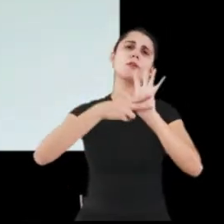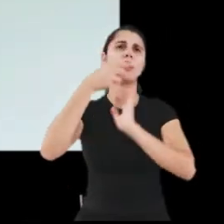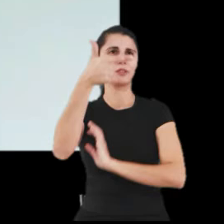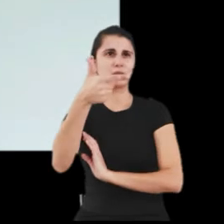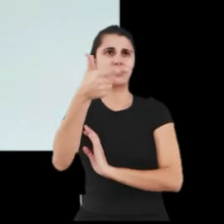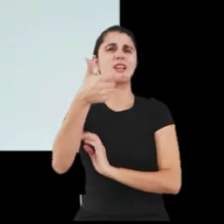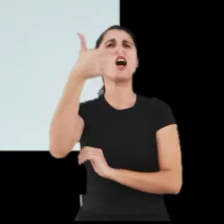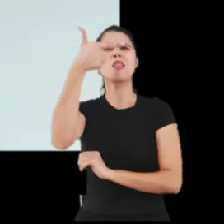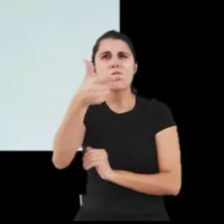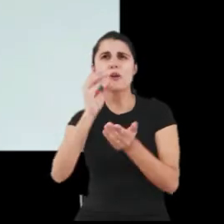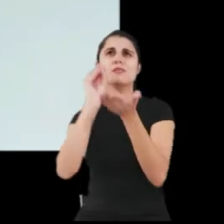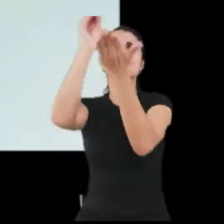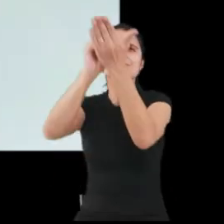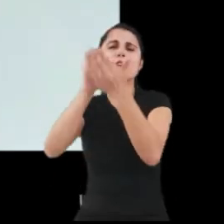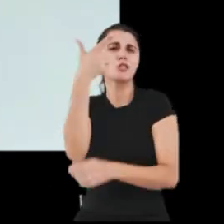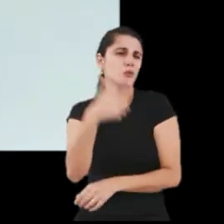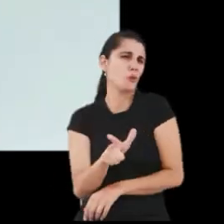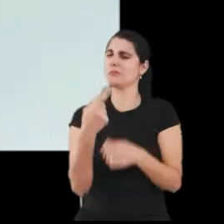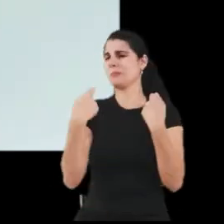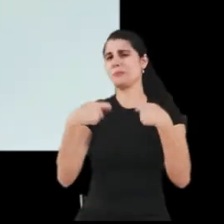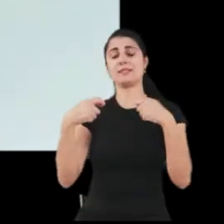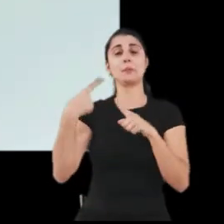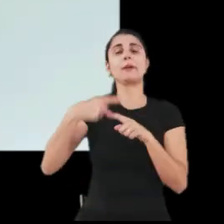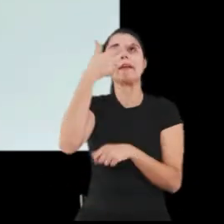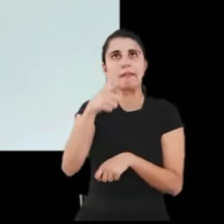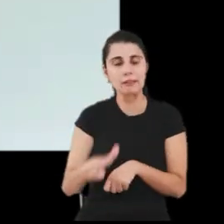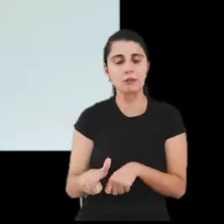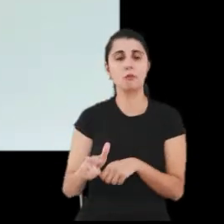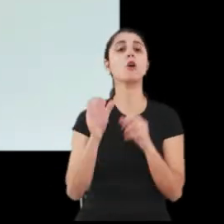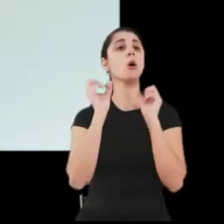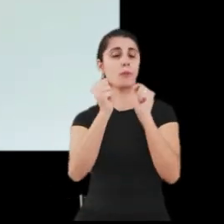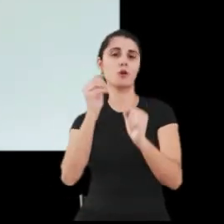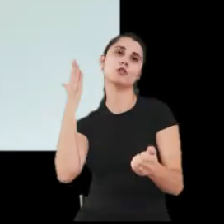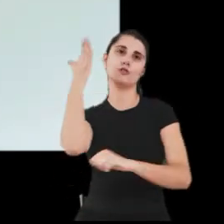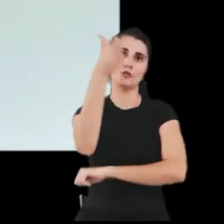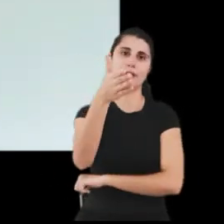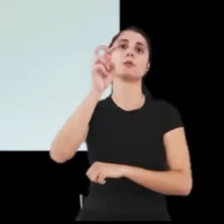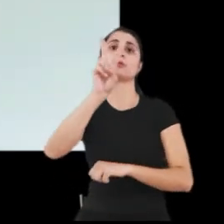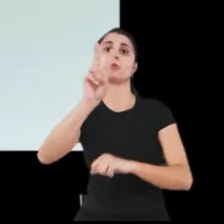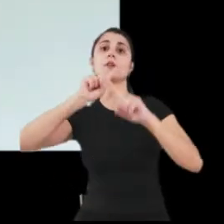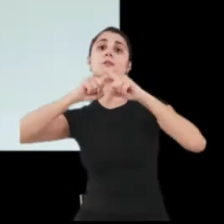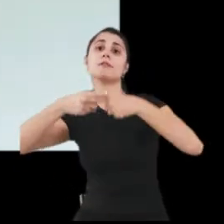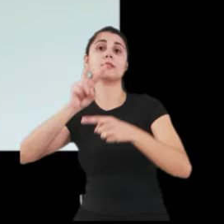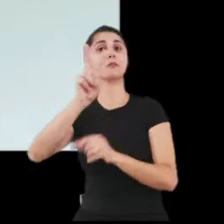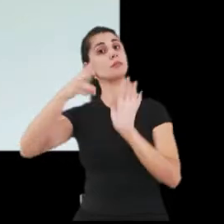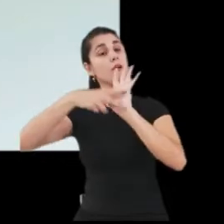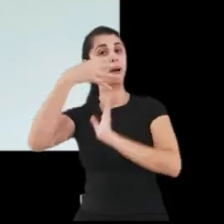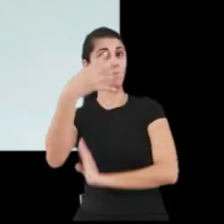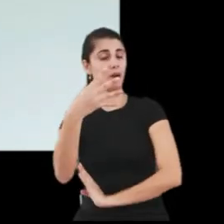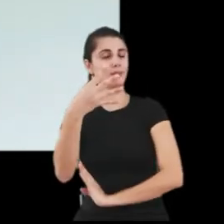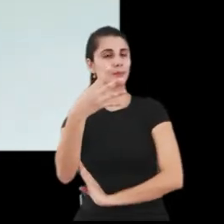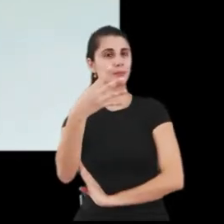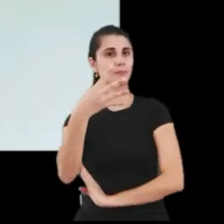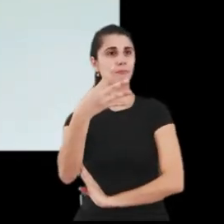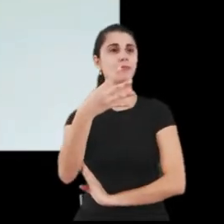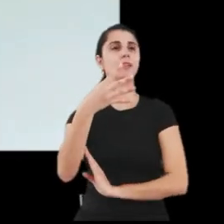vou colocar aqui, porque depois vai ser uma repetição. Eu já posso fazer 2 vezes 2, 4. Perceba